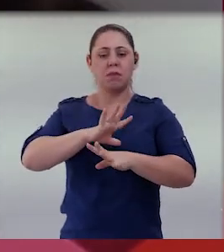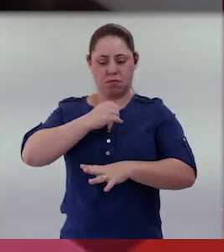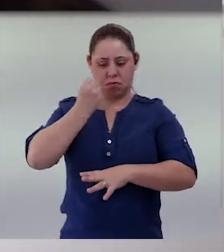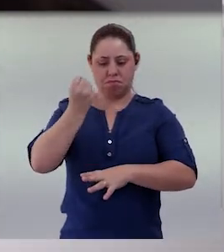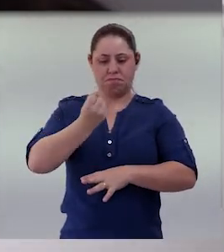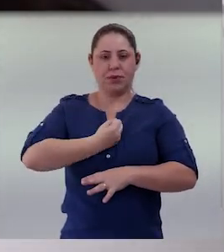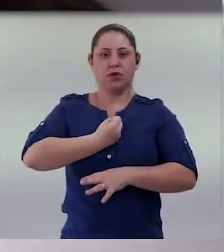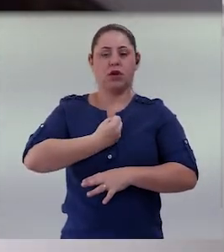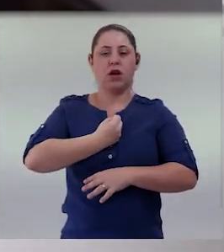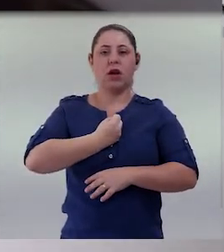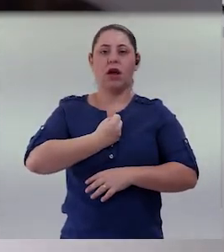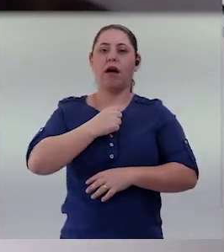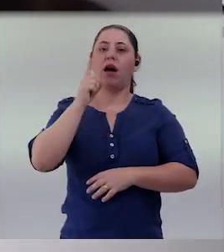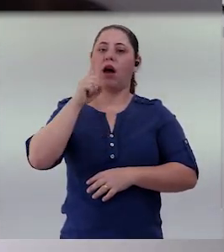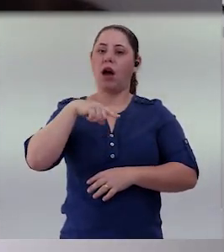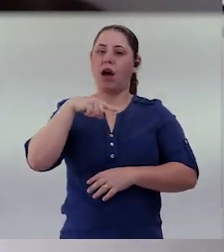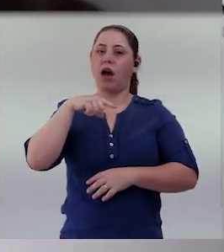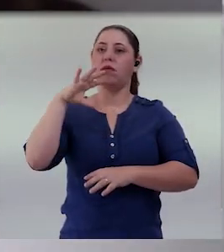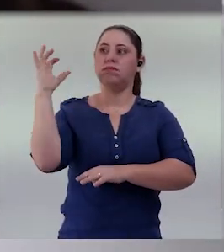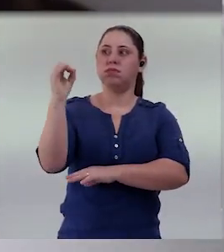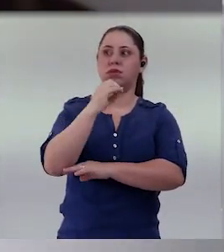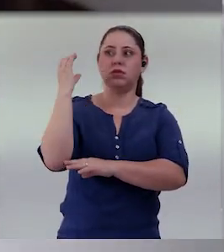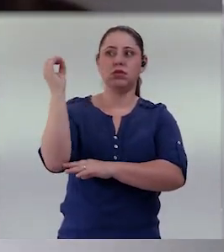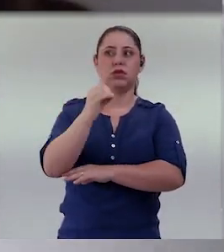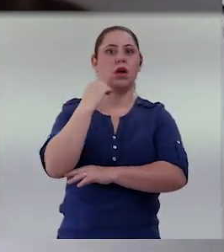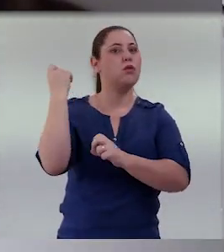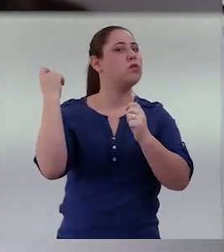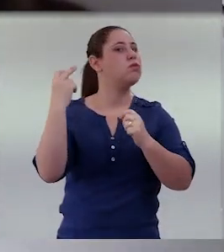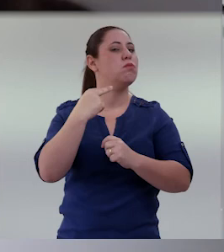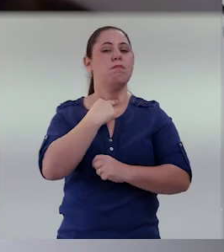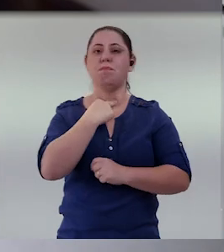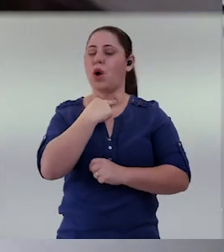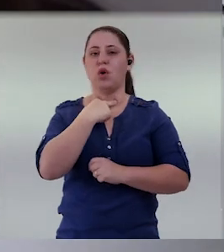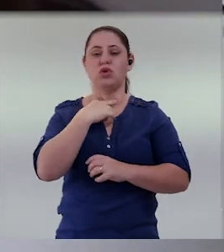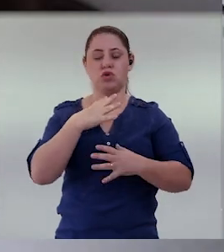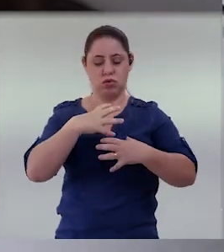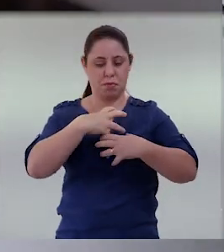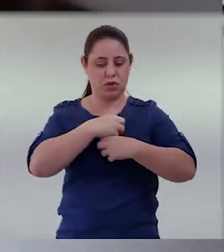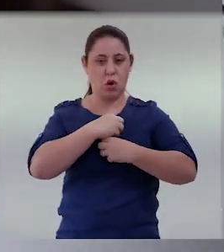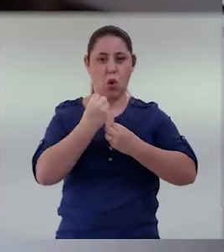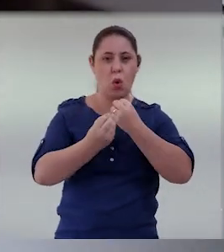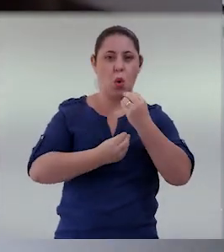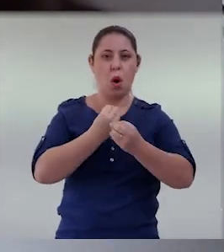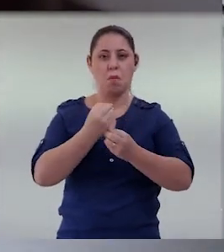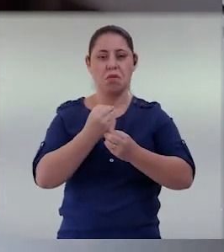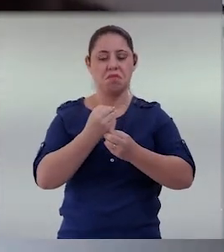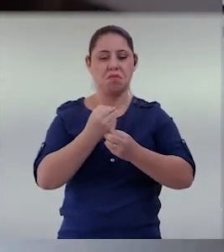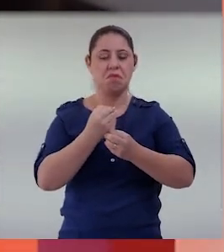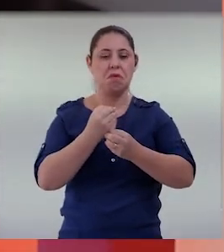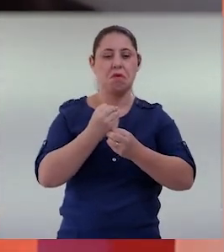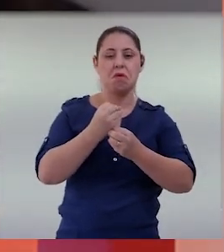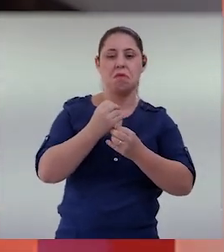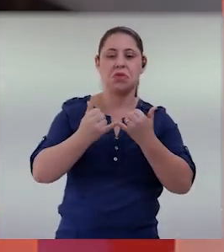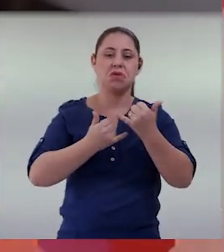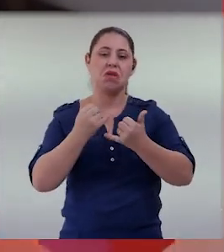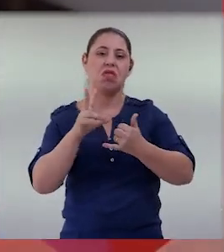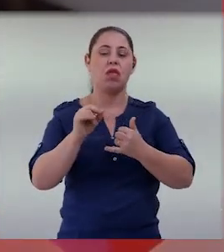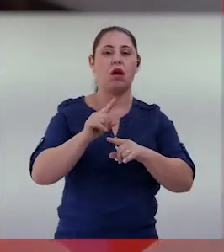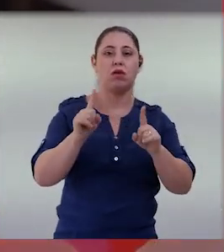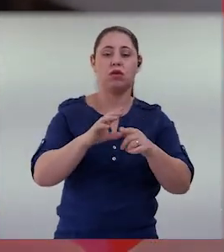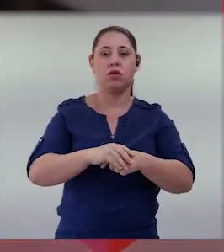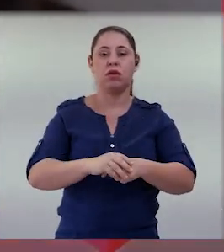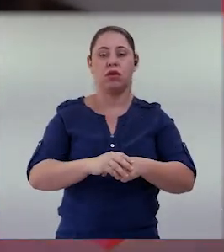para tentar o suicídio. Então, isso é muito grave, é muito sério e a gente não pode mais tratar a depressão como